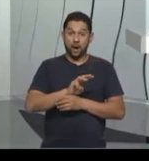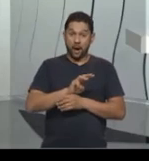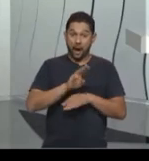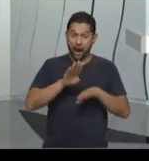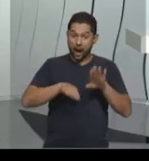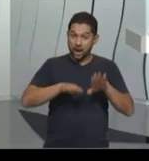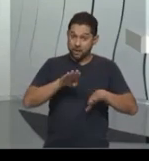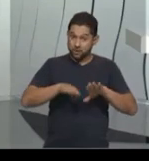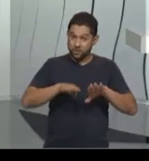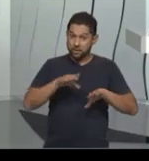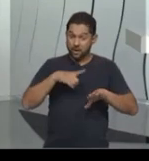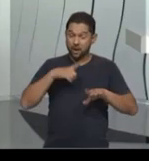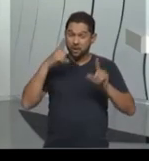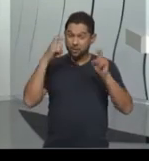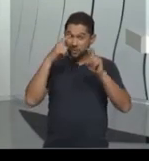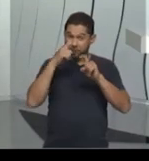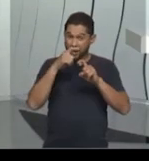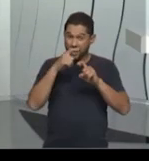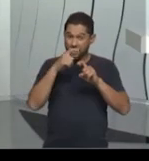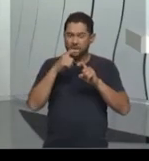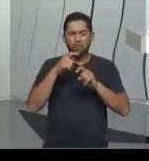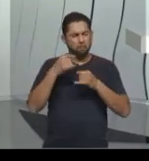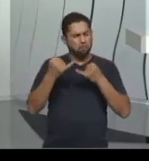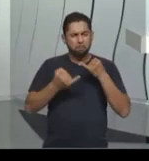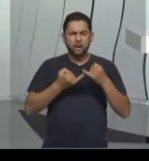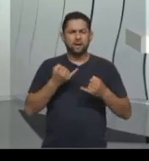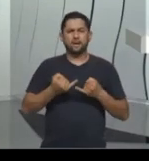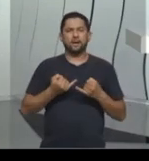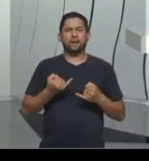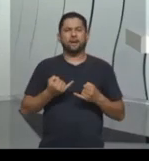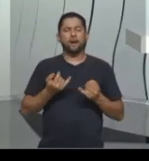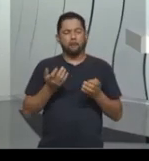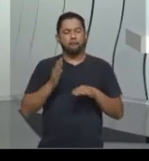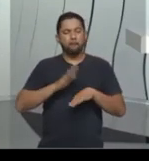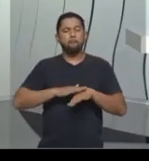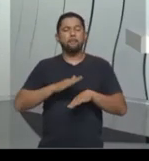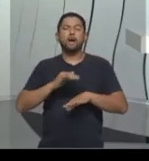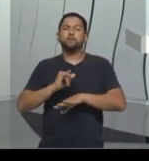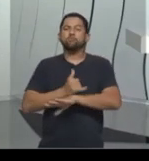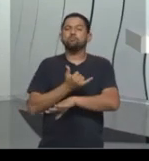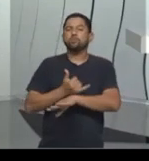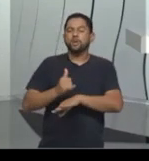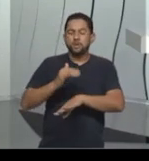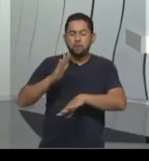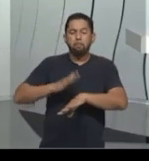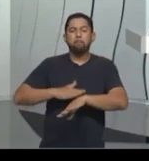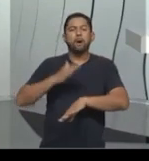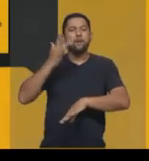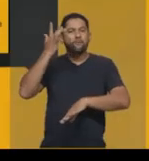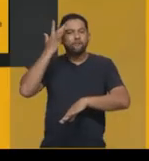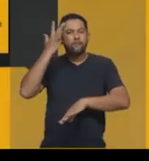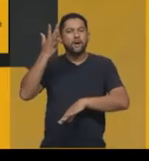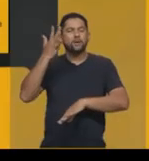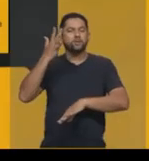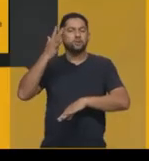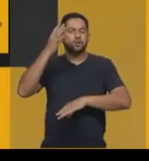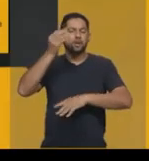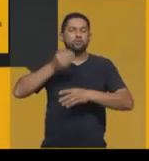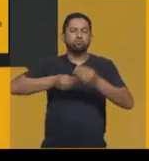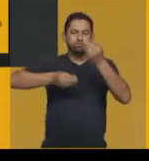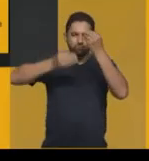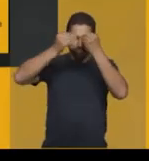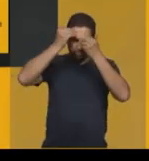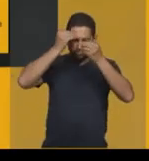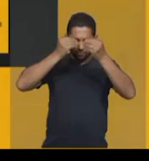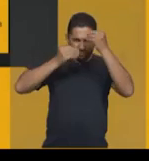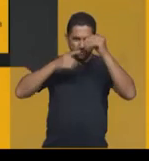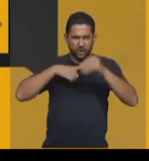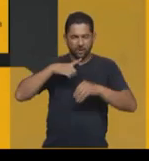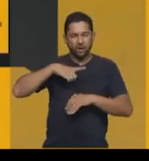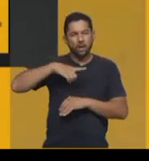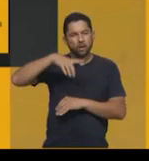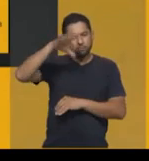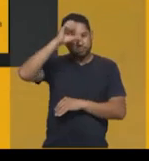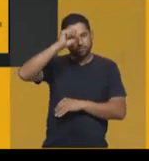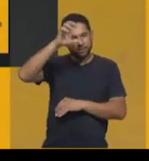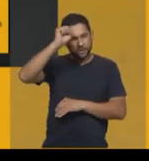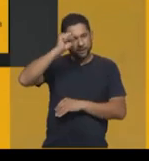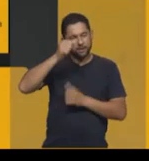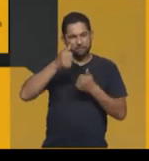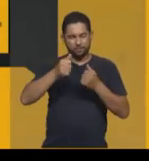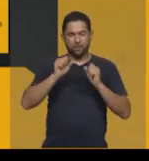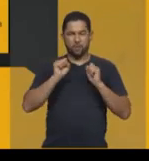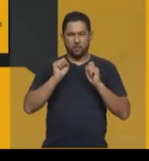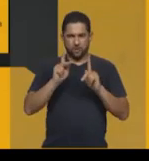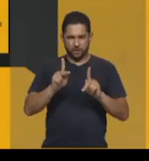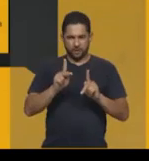pode brincar utilizando disso. Então aqui eu deixo para vocês esse site, depois vocês entram, fazem aí as brincadeiras,